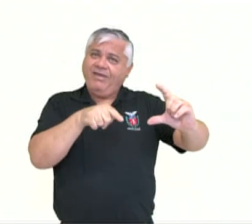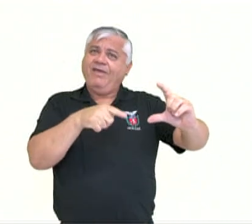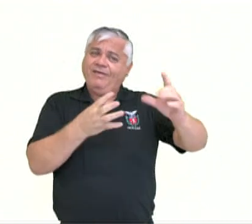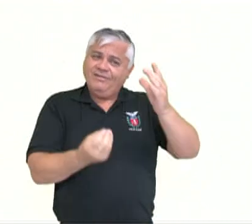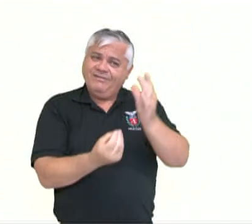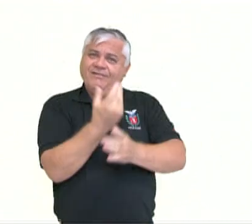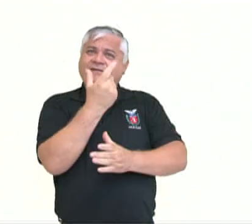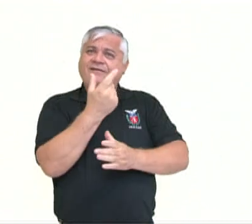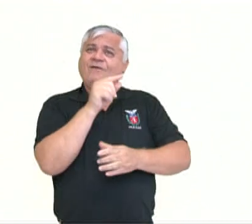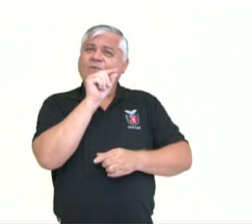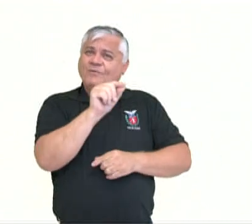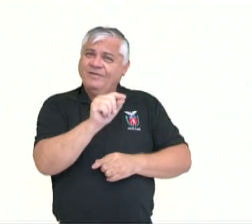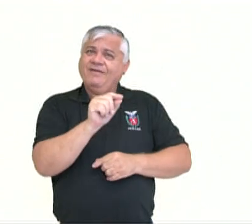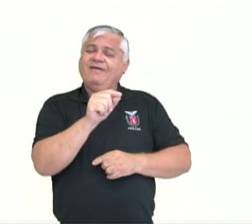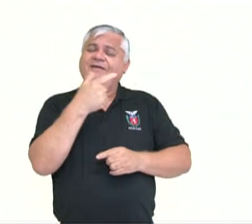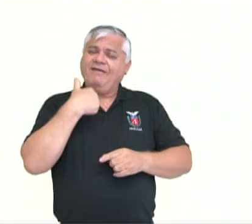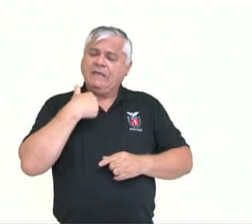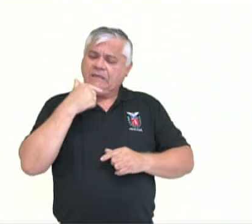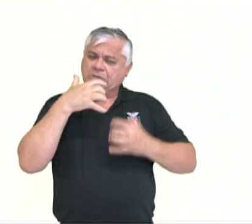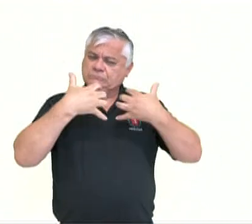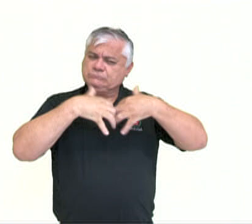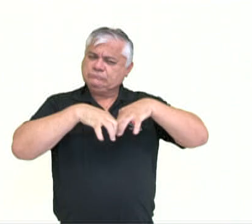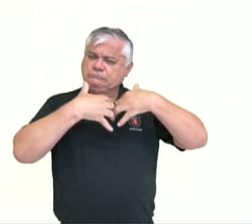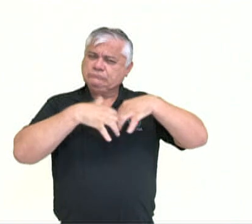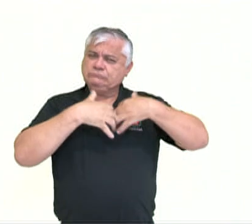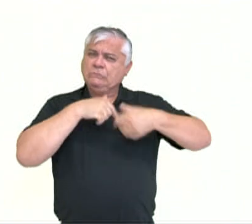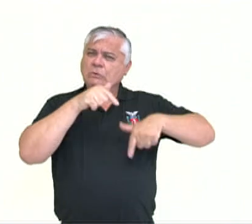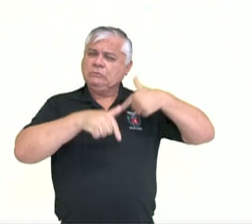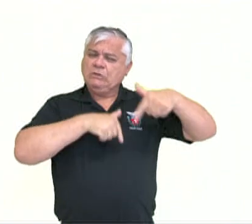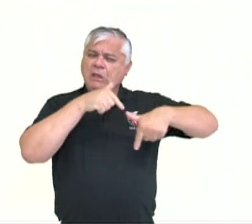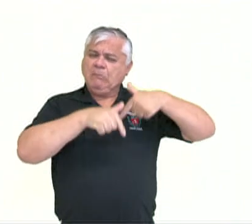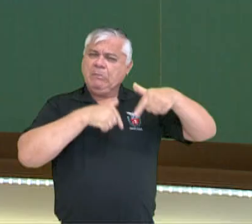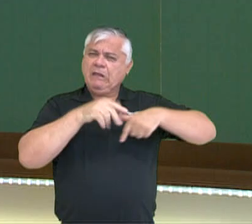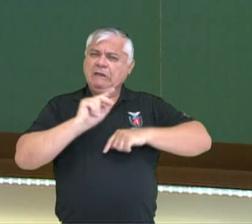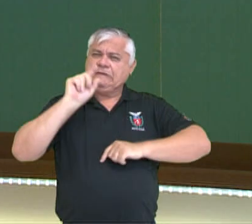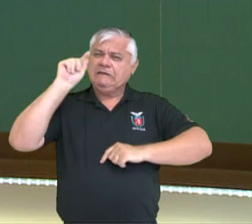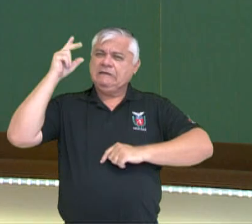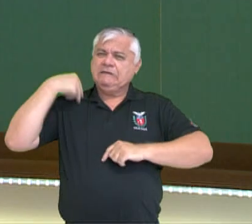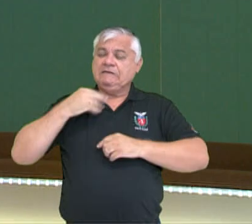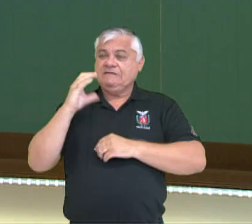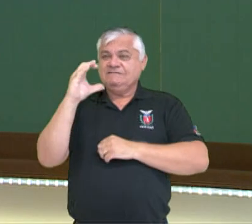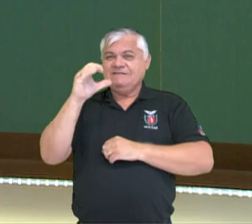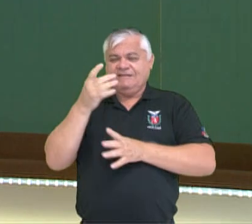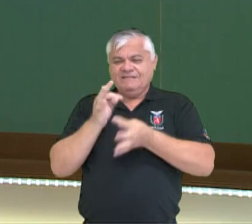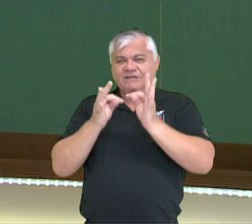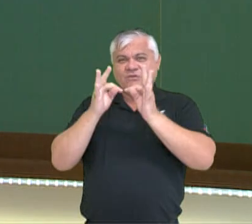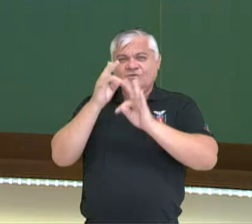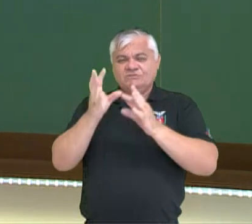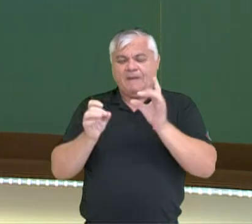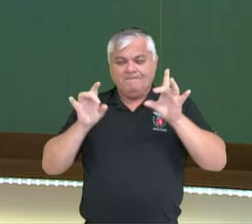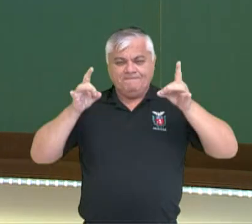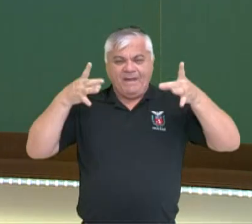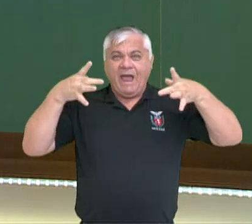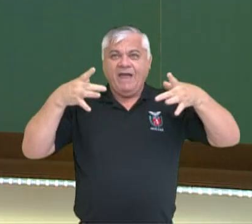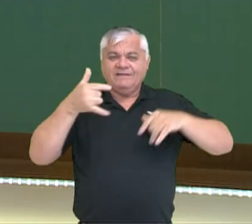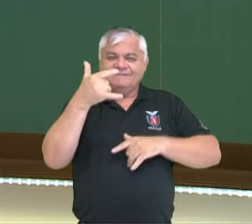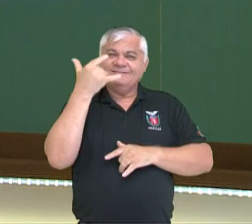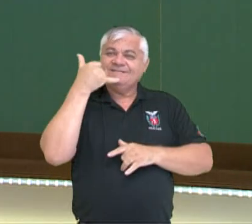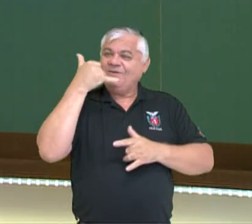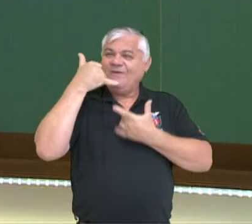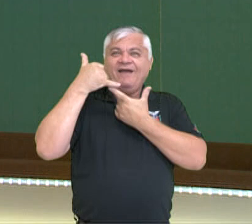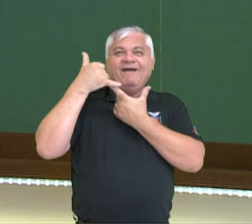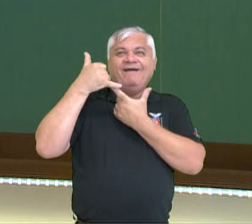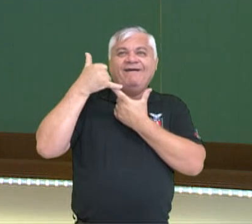de uma reflexão, de um trabalho da ciência, da tecnologia. Então é muito importante a